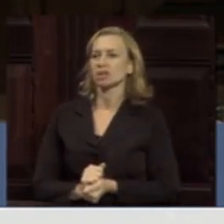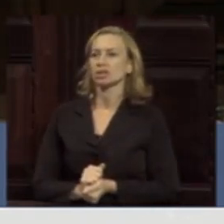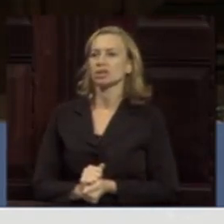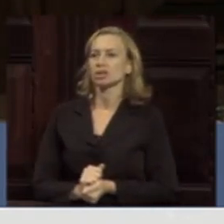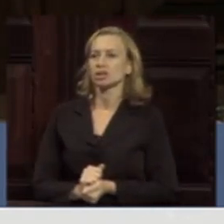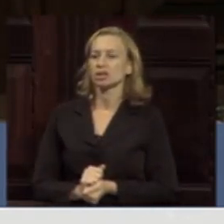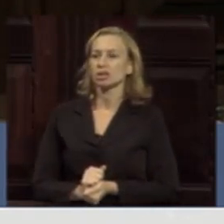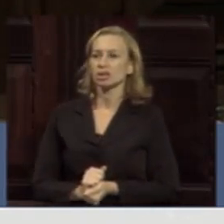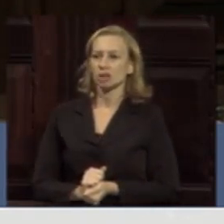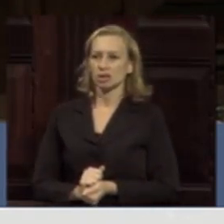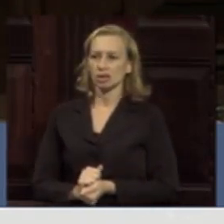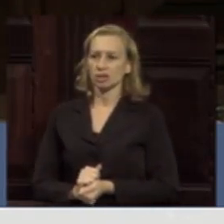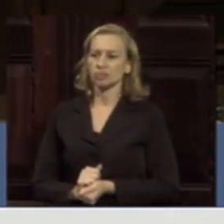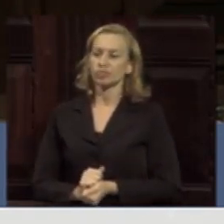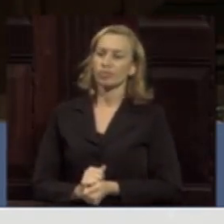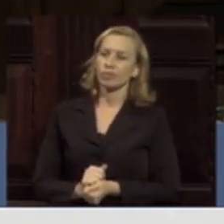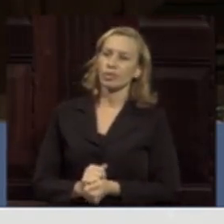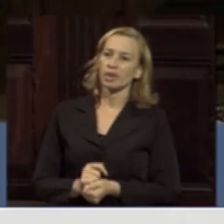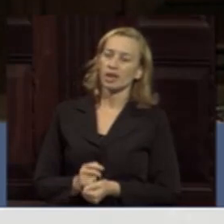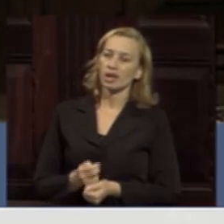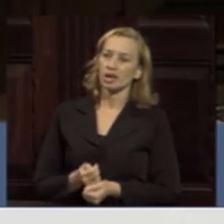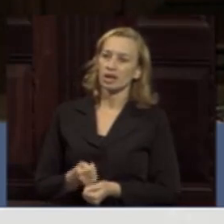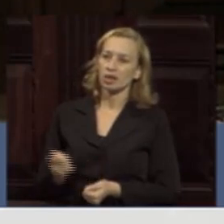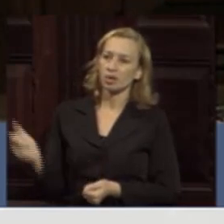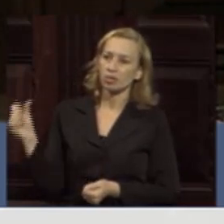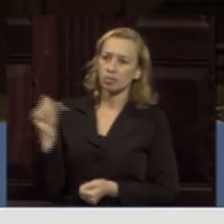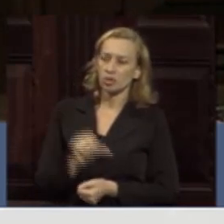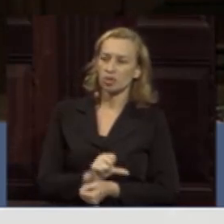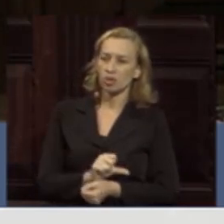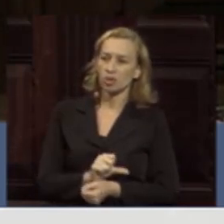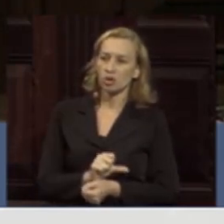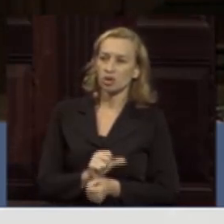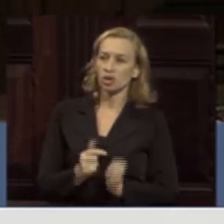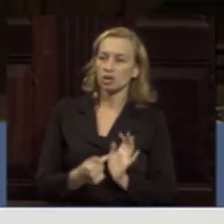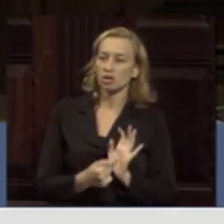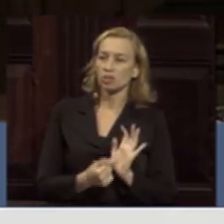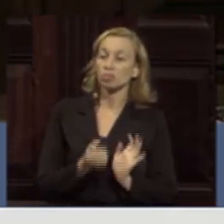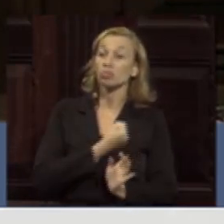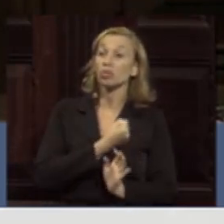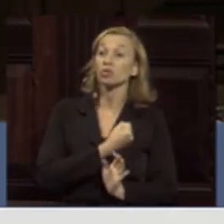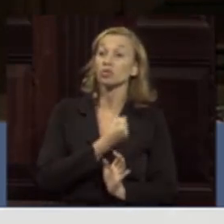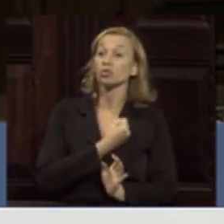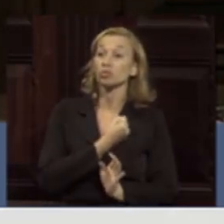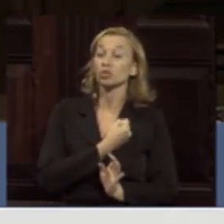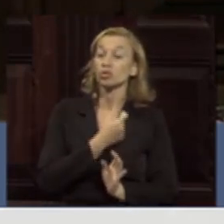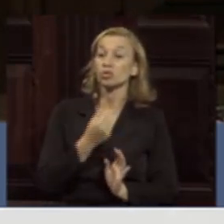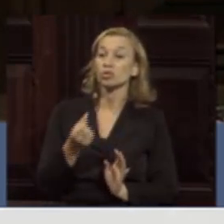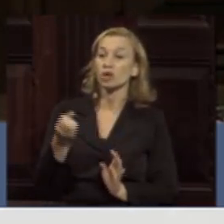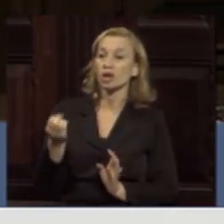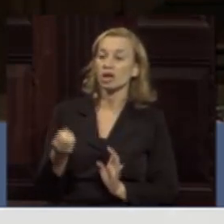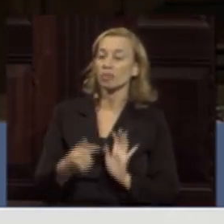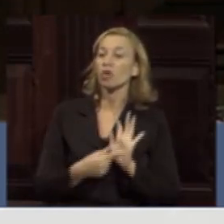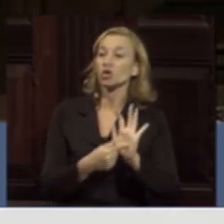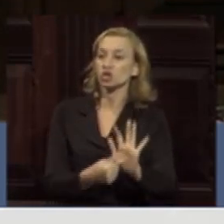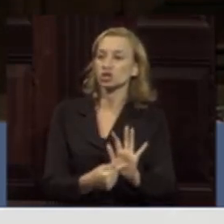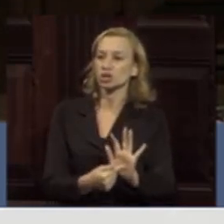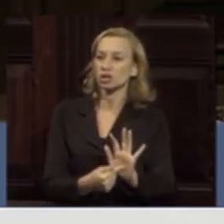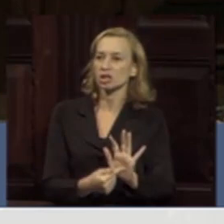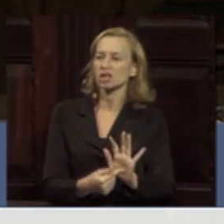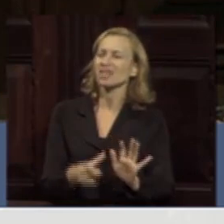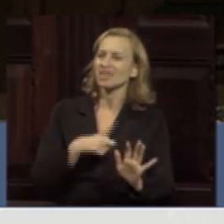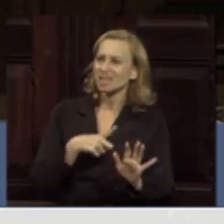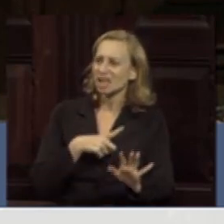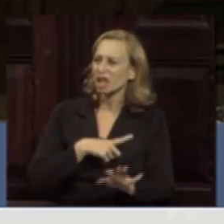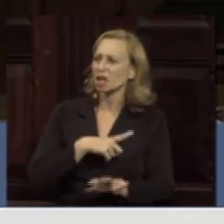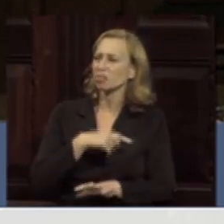violência contra as mulheres é ainda maior do que os registros revelam, que ainda há o fenômeno da subnotificação, ainda há